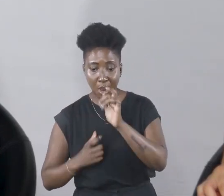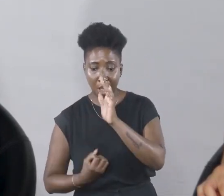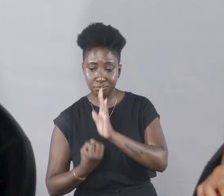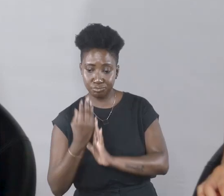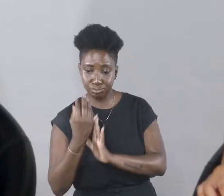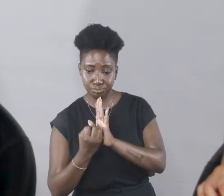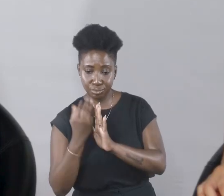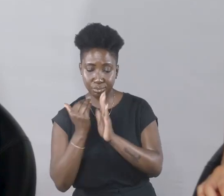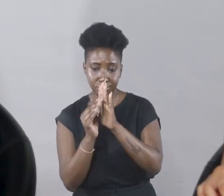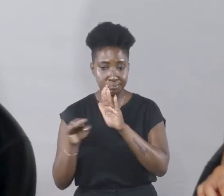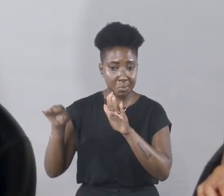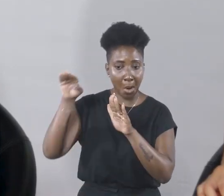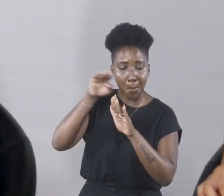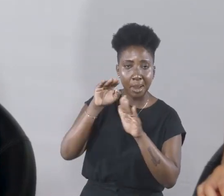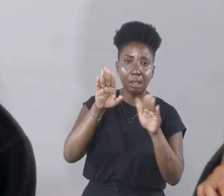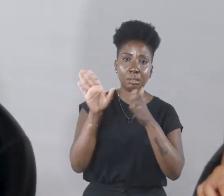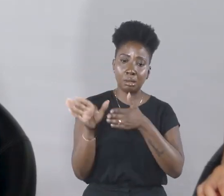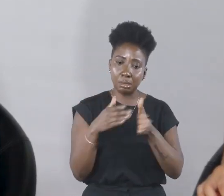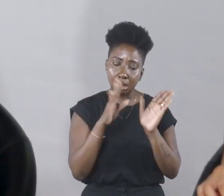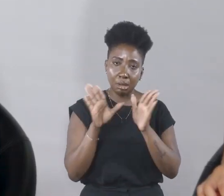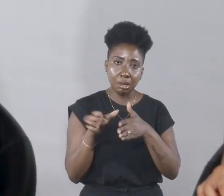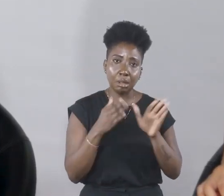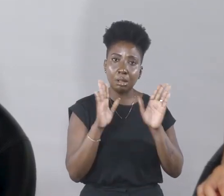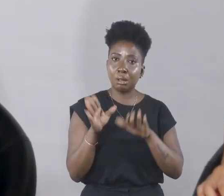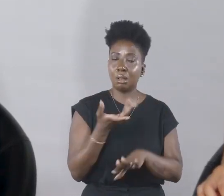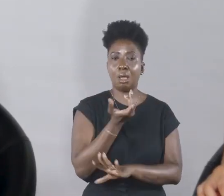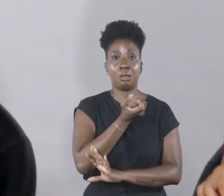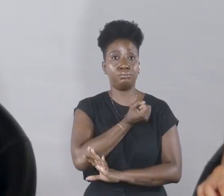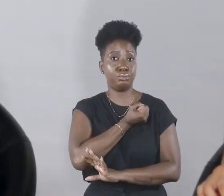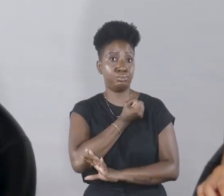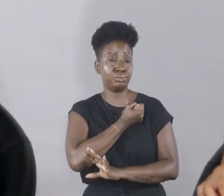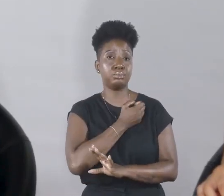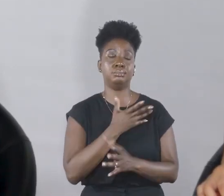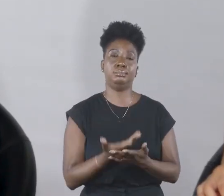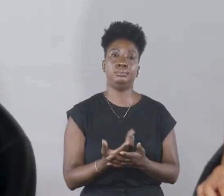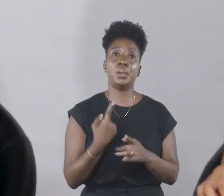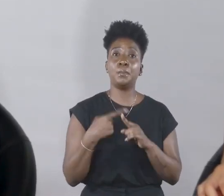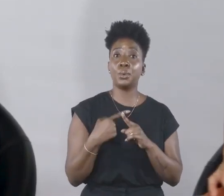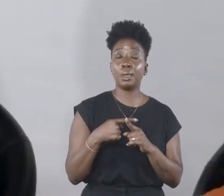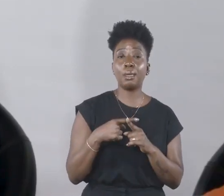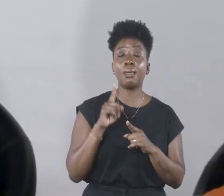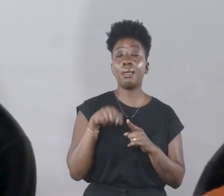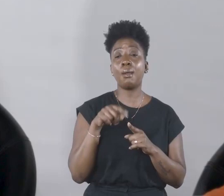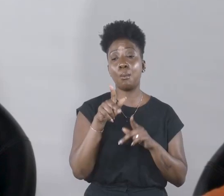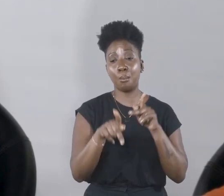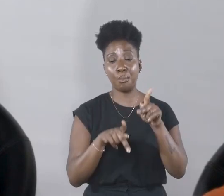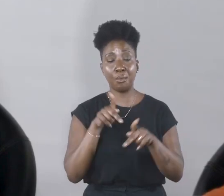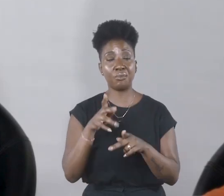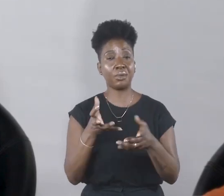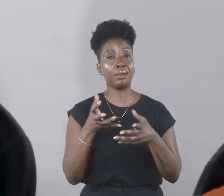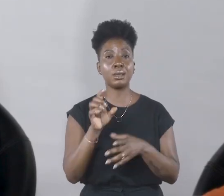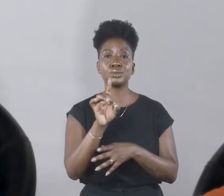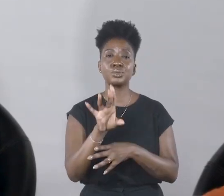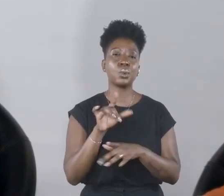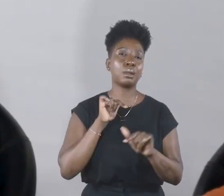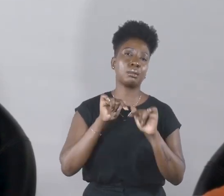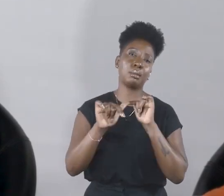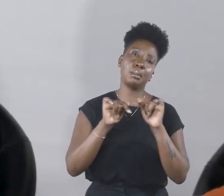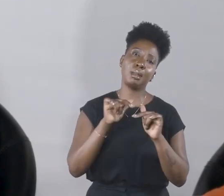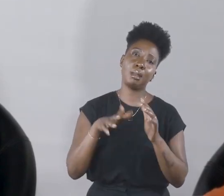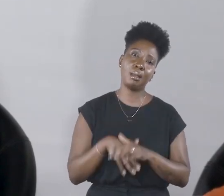produção aumentar uma porcentagem bem respectiva, não vou falar de números, porque é um público que só quer